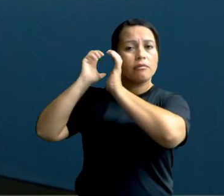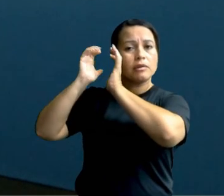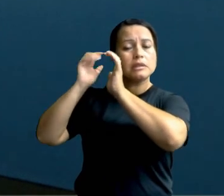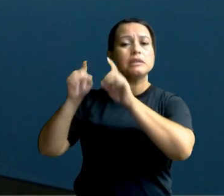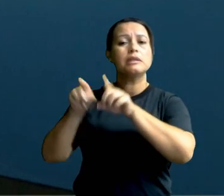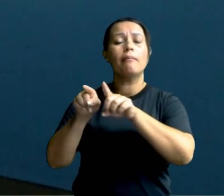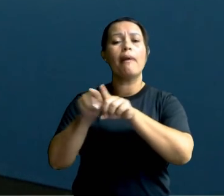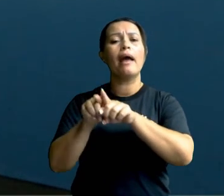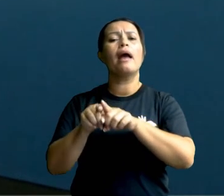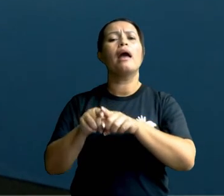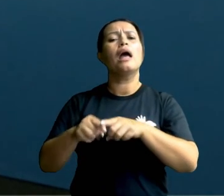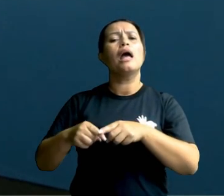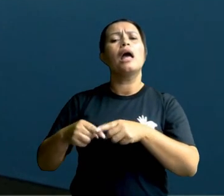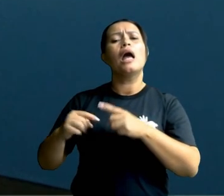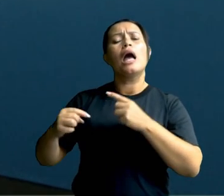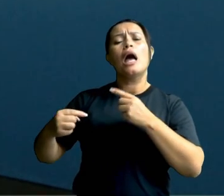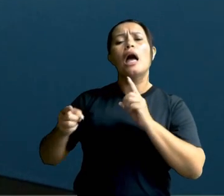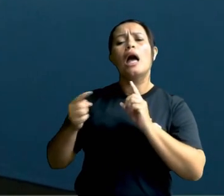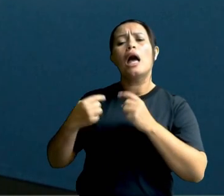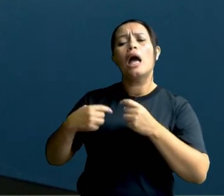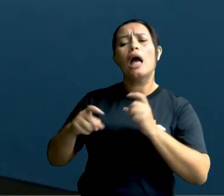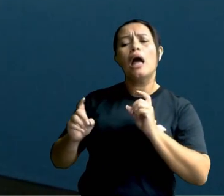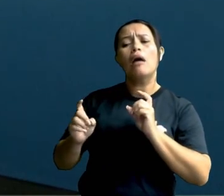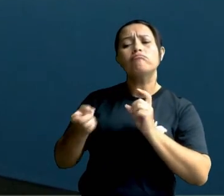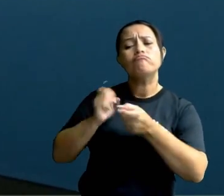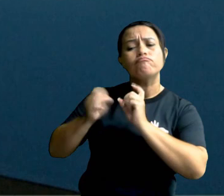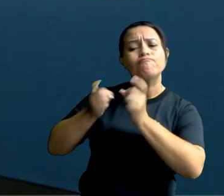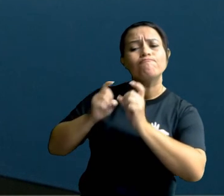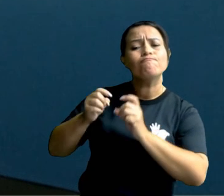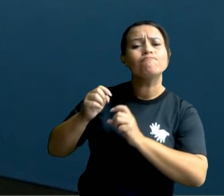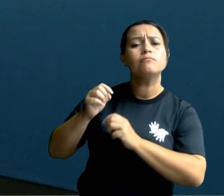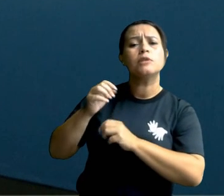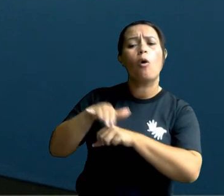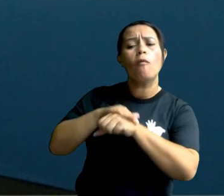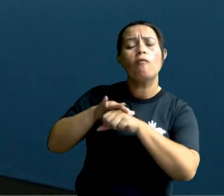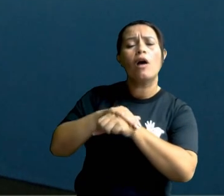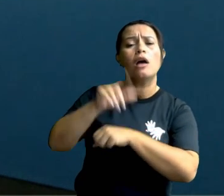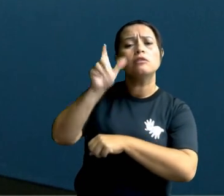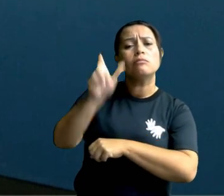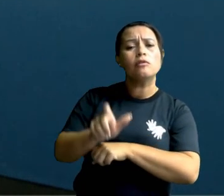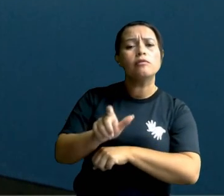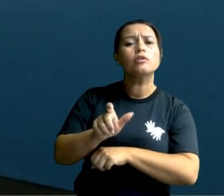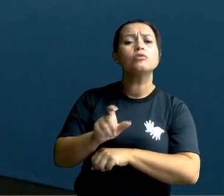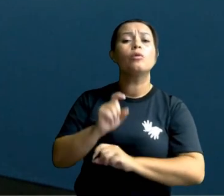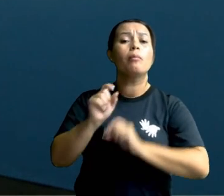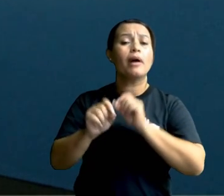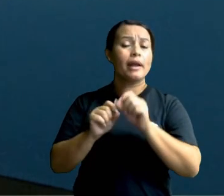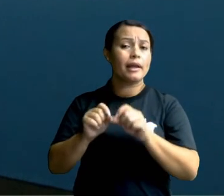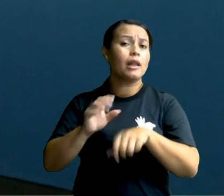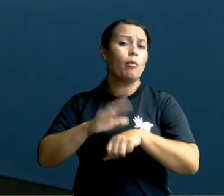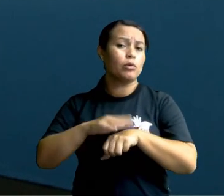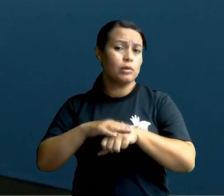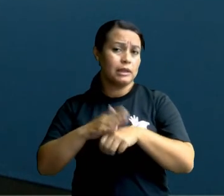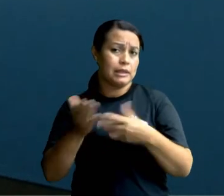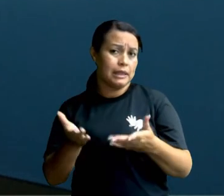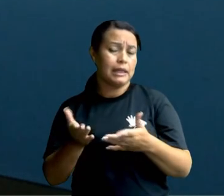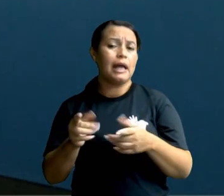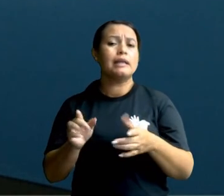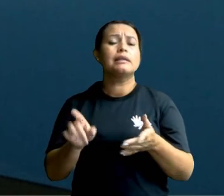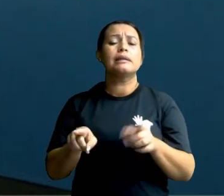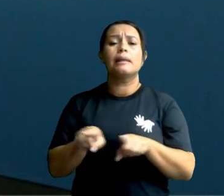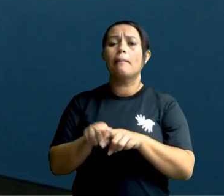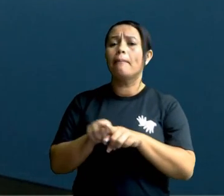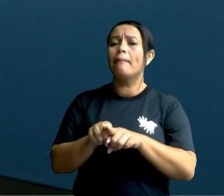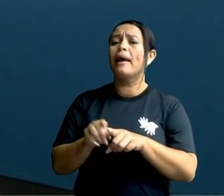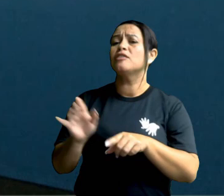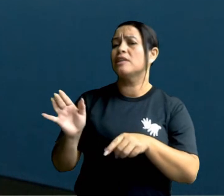reflexão, discutam com o seu professor, como tiver a oportunidade, você está tendo aula pelo grupo de WhatsApp